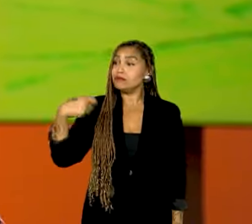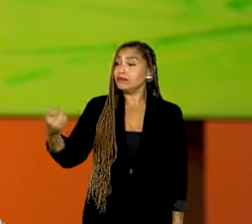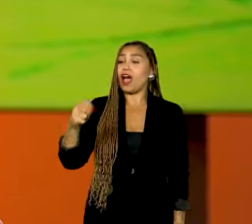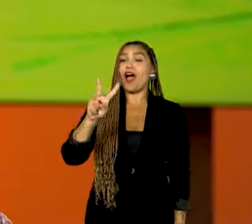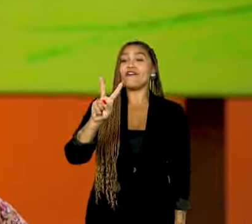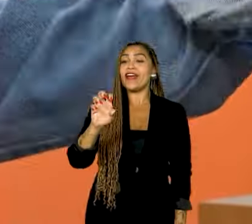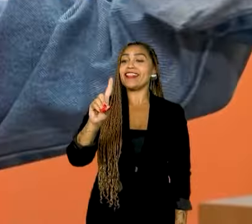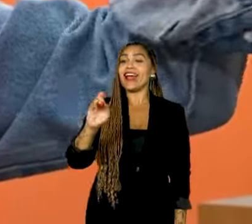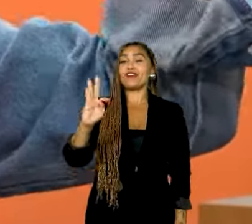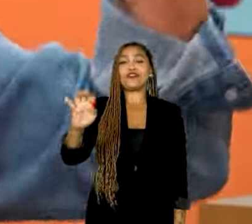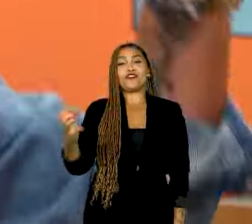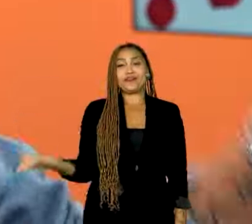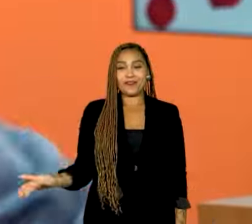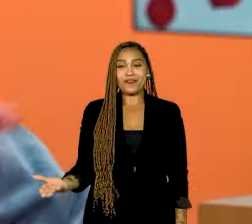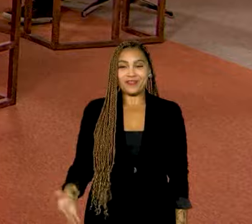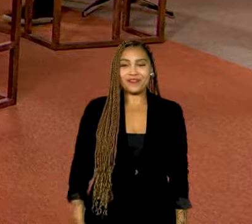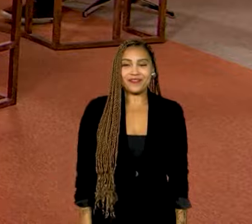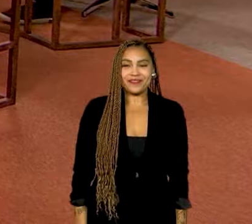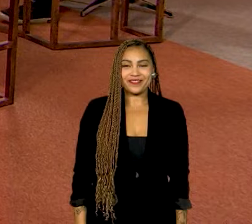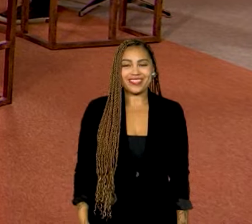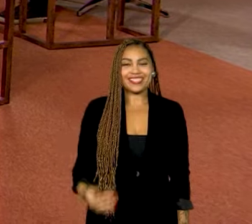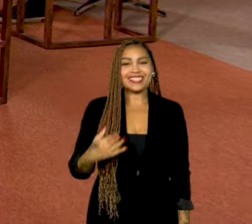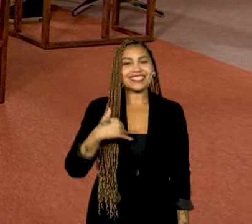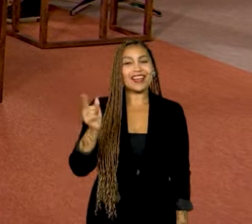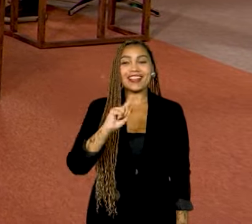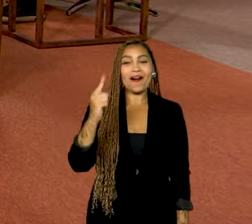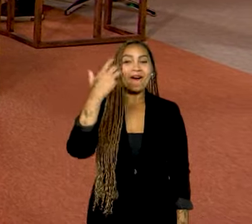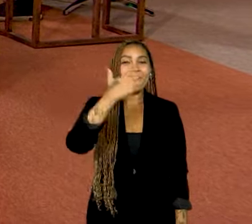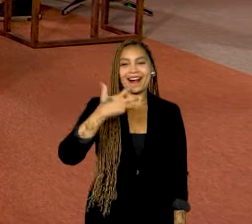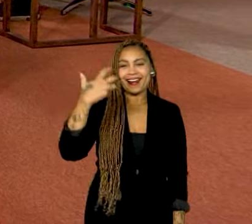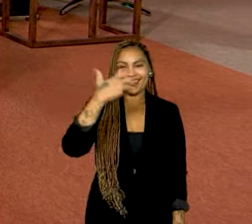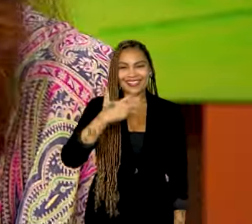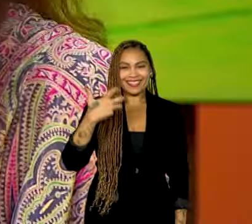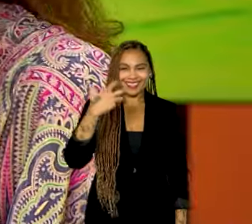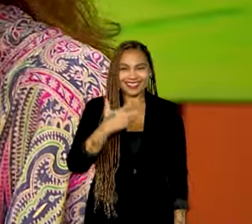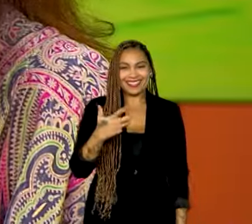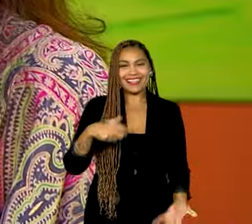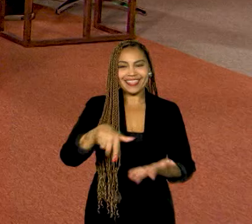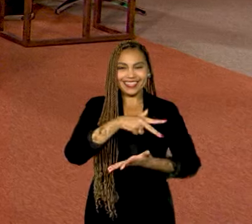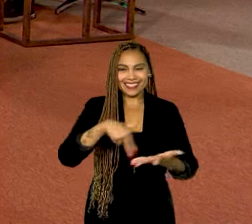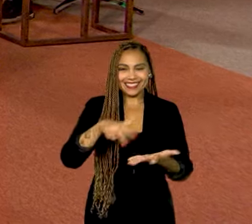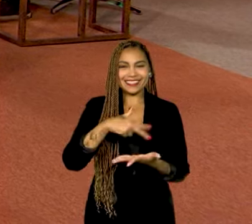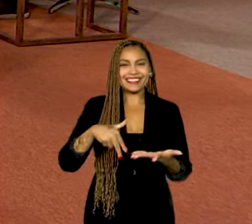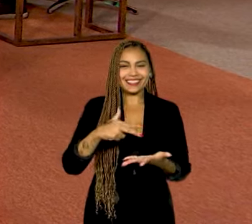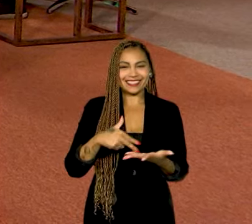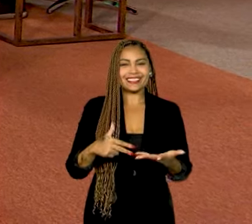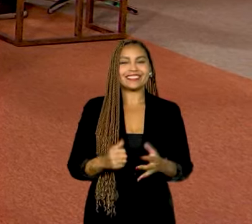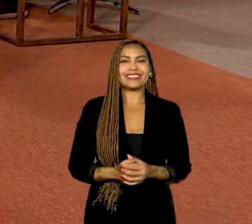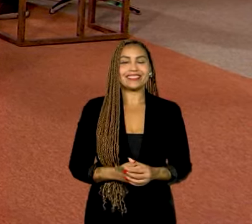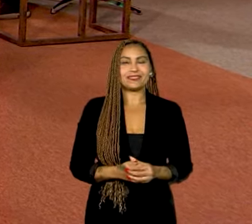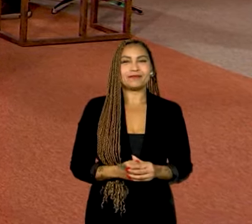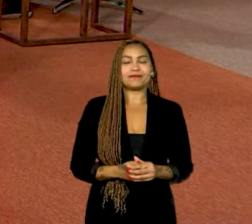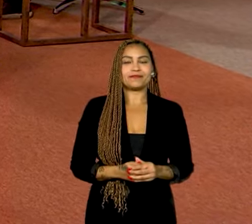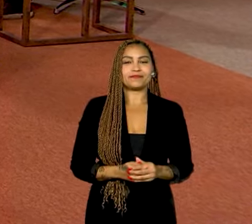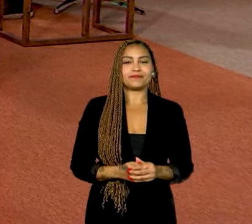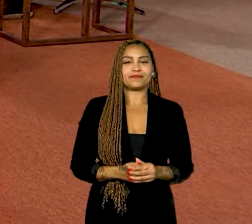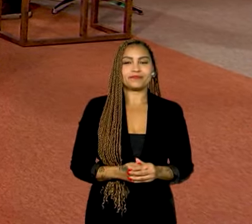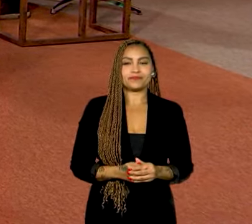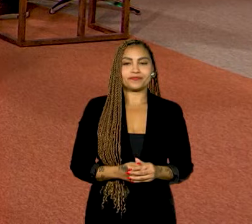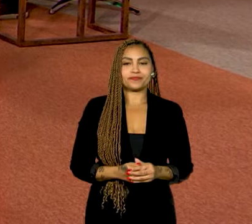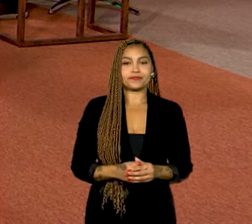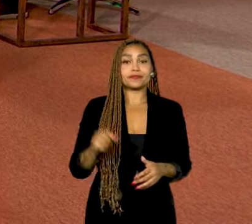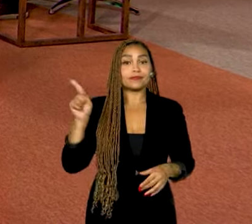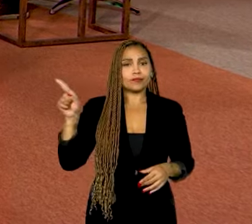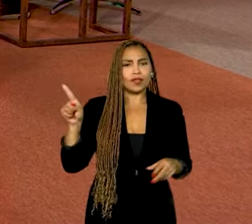Você é vedete. É. Eu não canto, galera. Ó, canta, dança. Eu canto. Tipo, essa parada